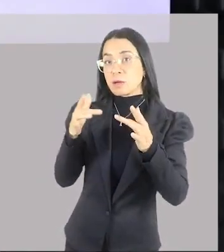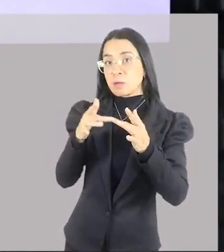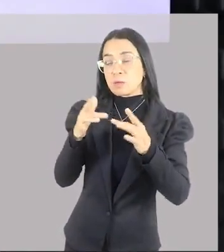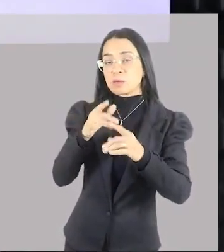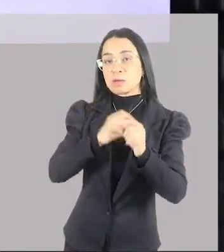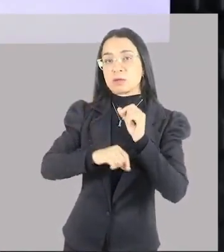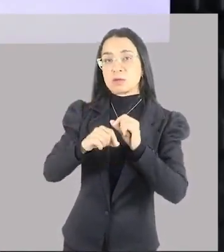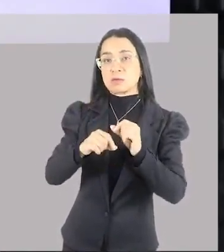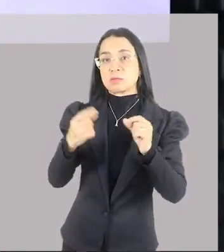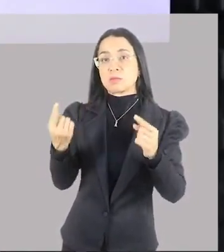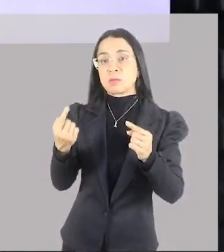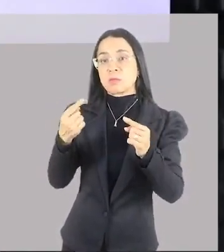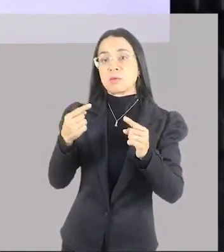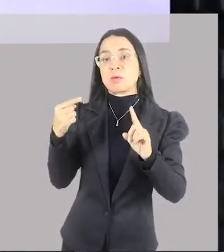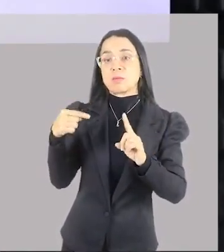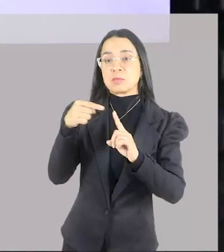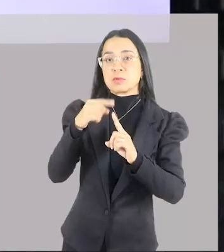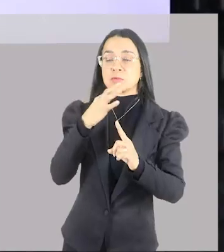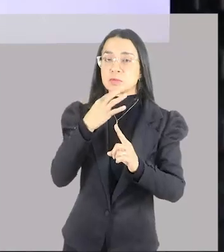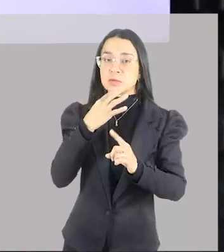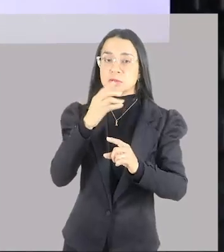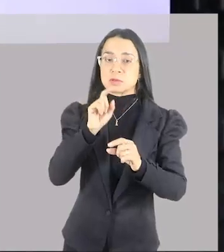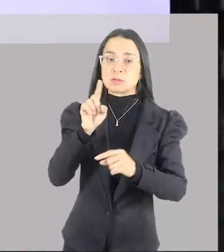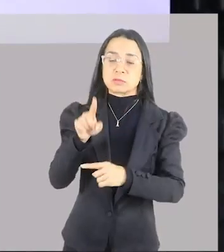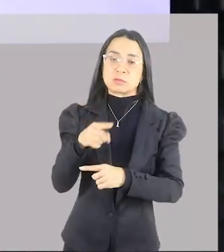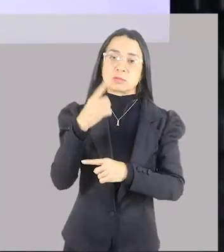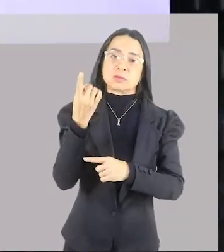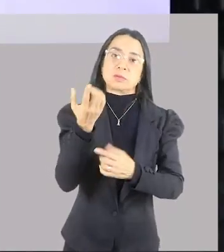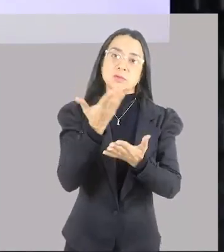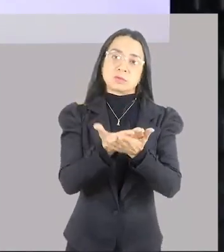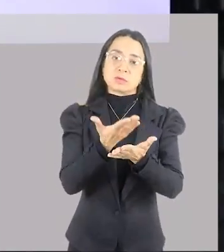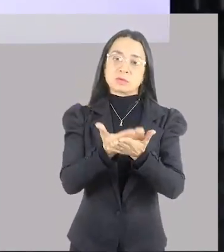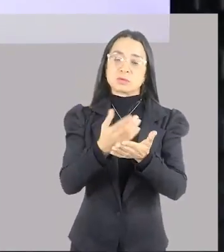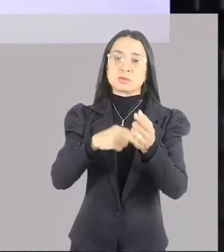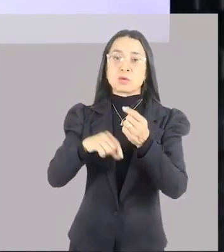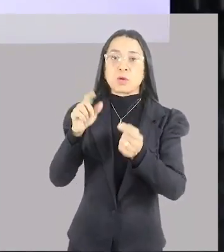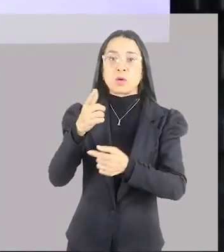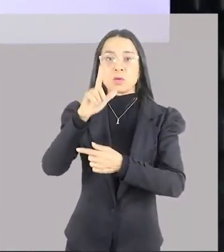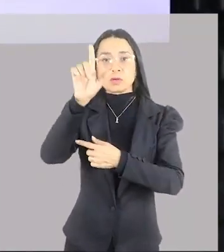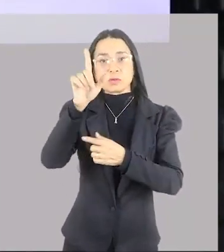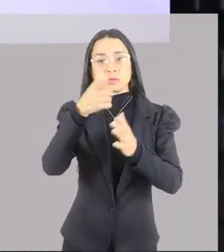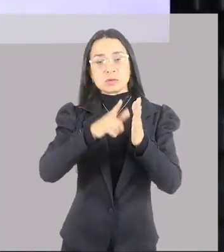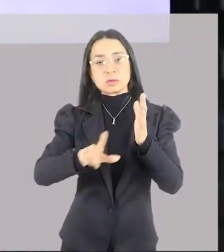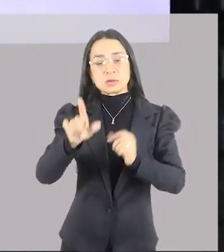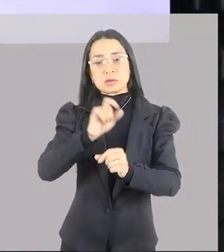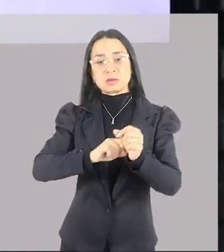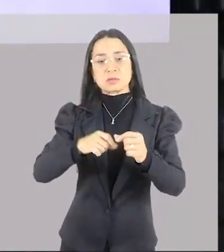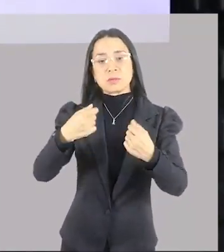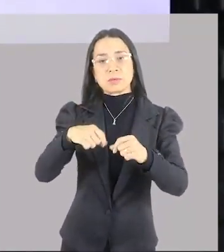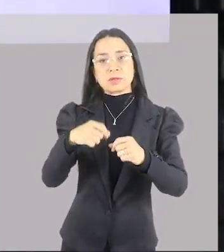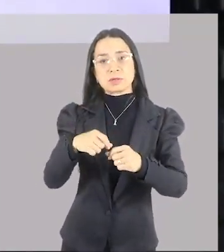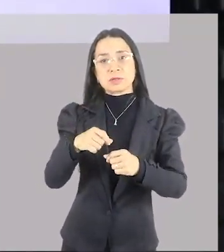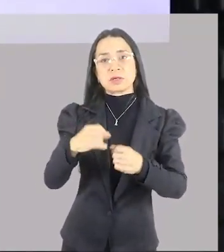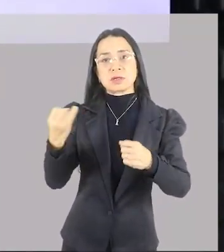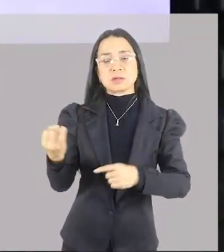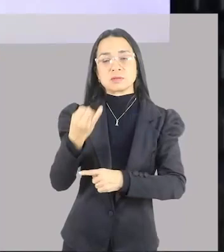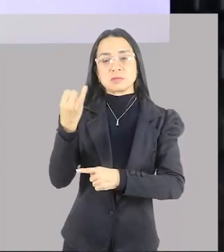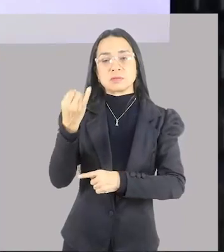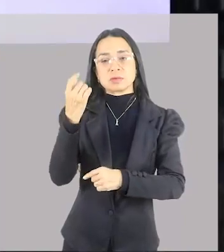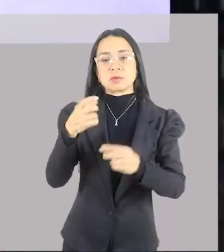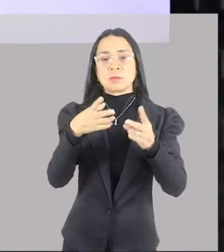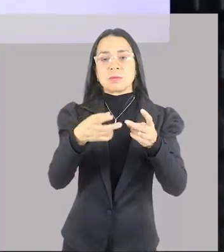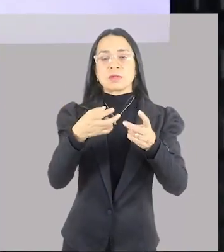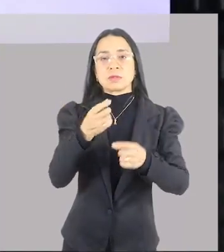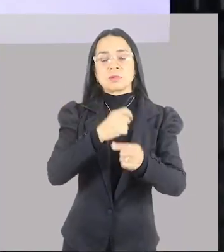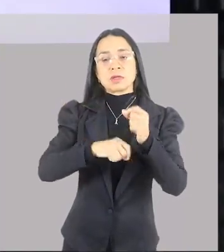objeto de conhecimento, até porque depois, no estudo do modernismo, nós vamos precisar dessas informações e vamos perceber